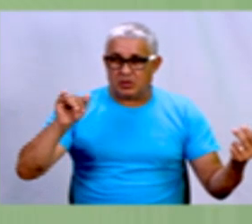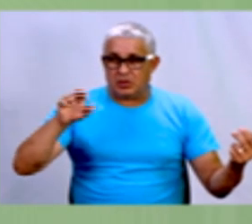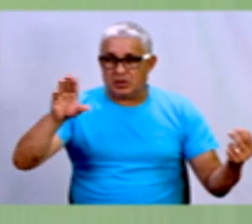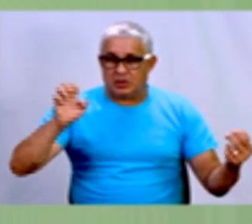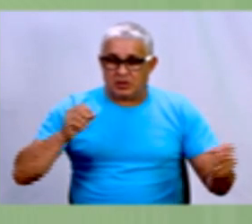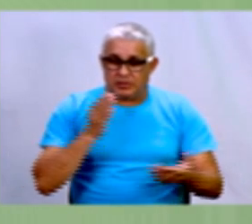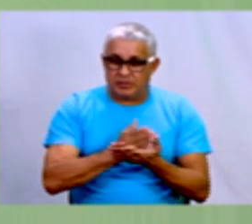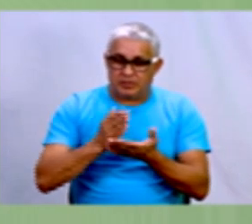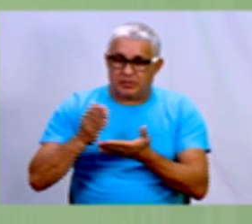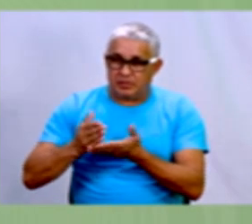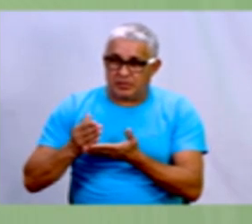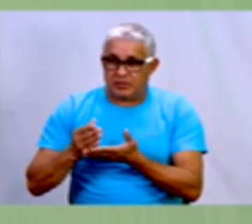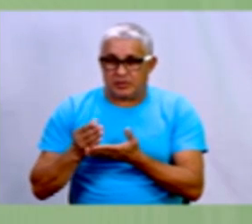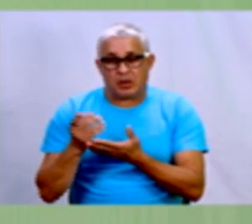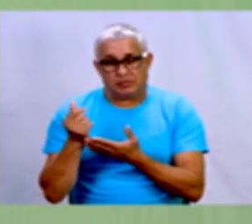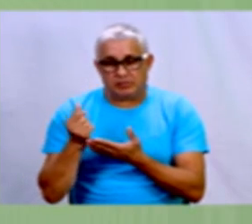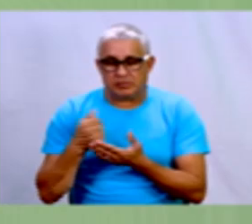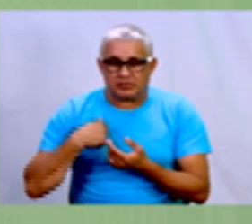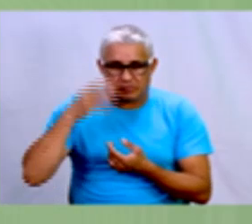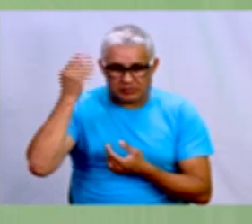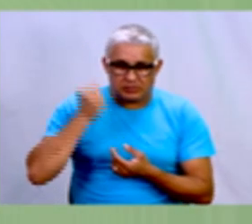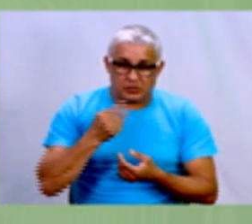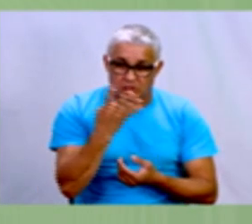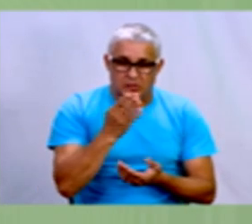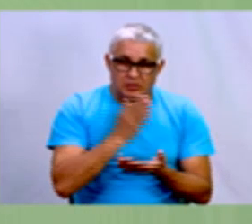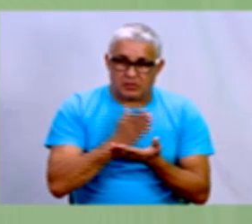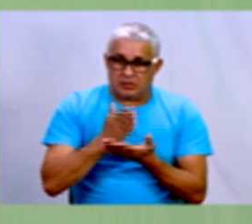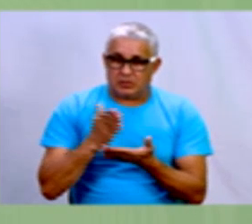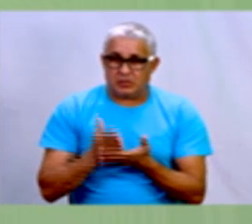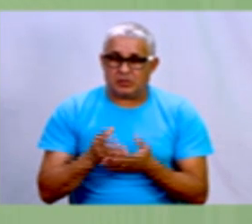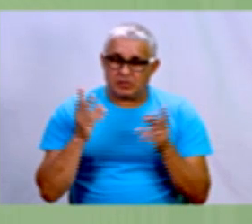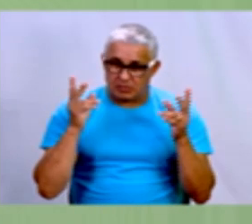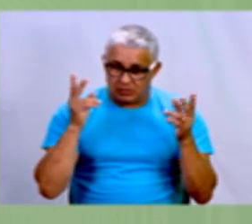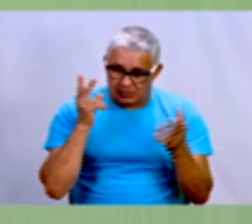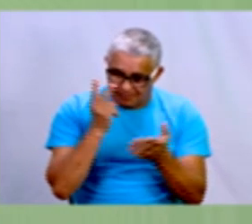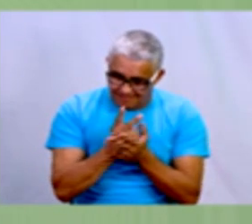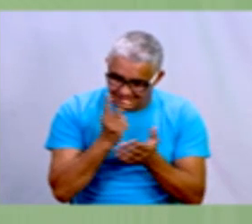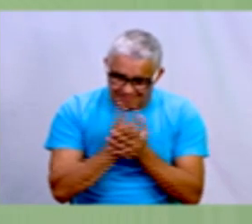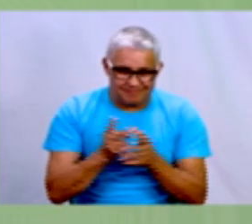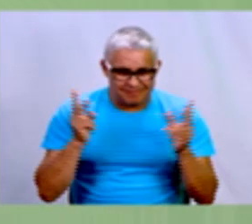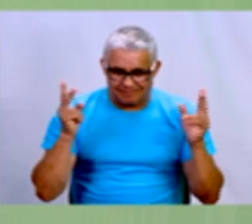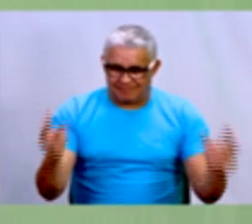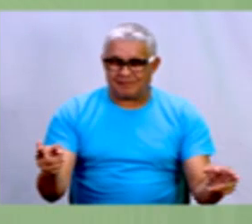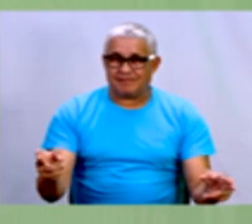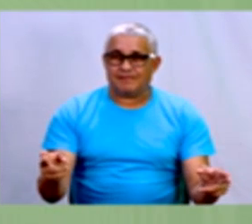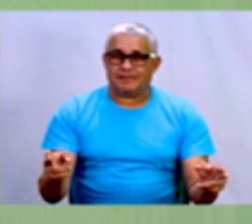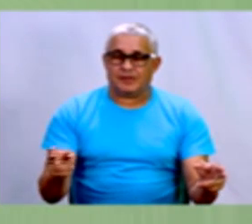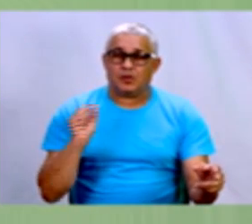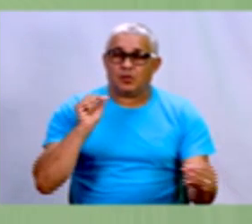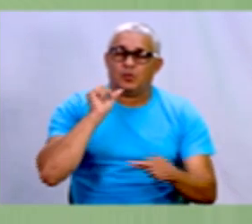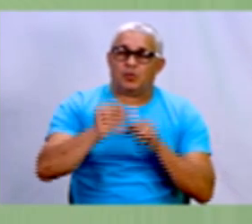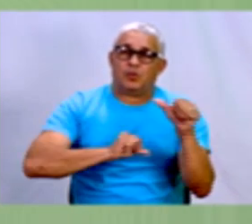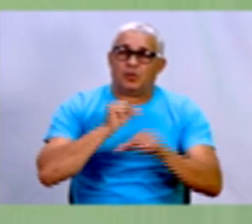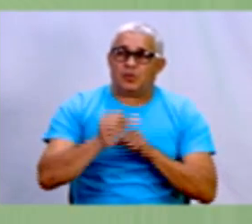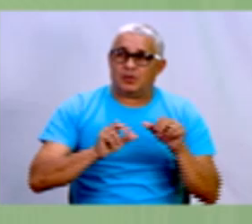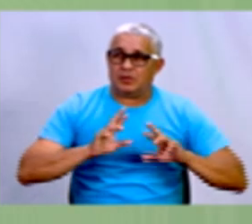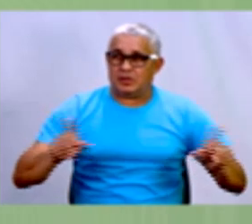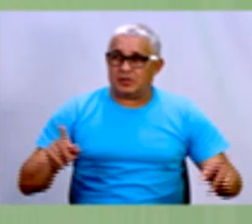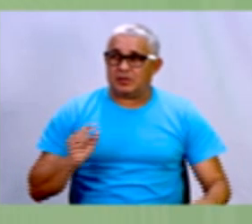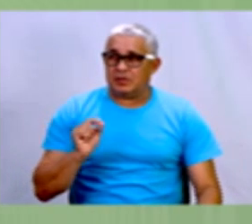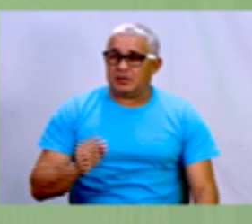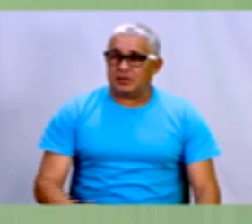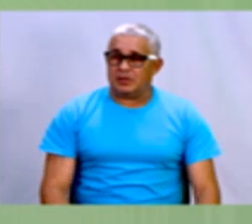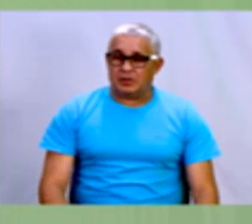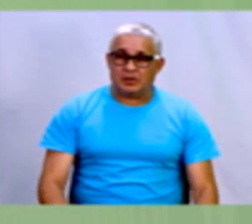parcela. Então, eu sei que vai ser 4 parcelas iguais, tá? O que vai mudar aí? Vai